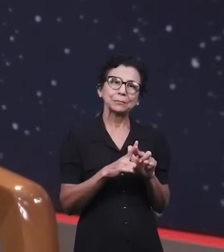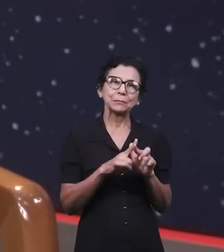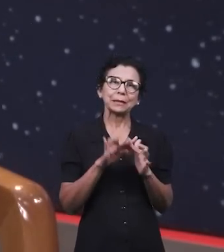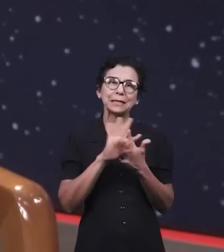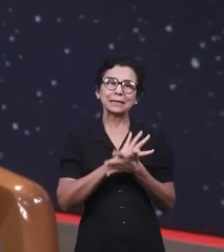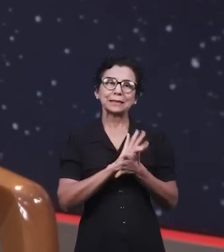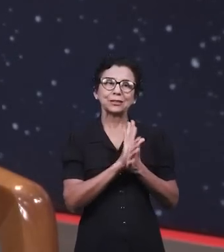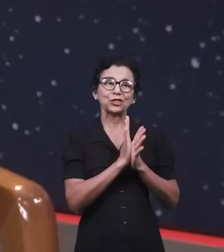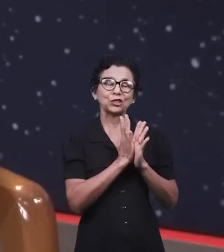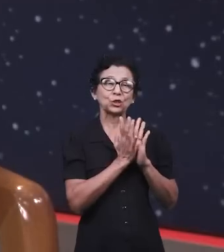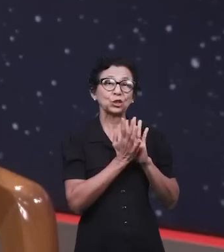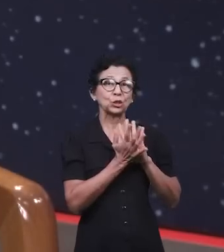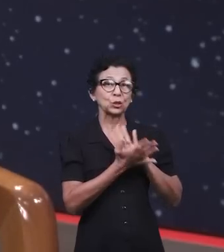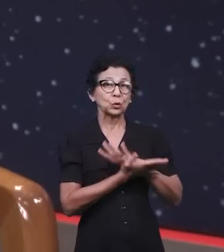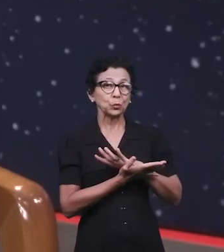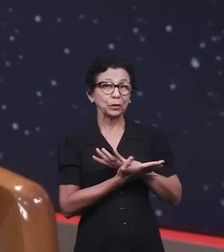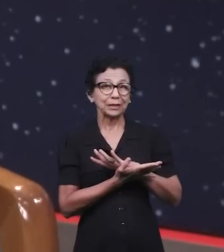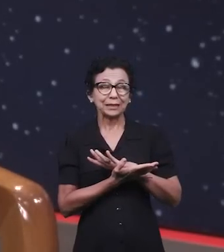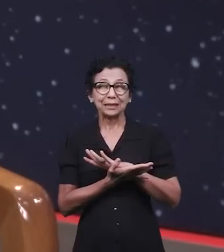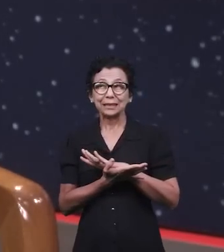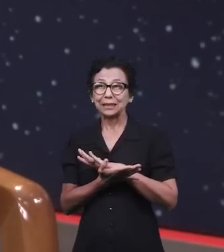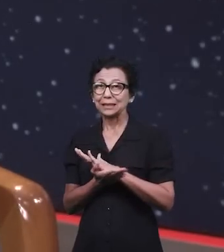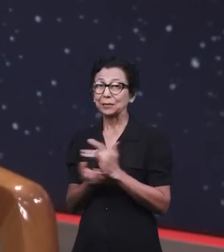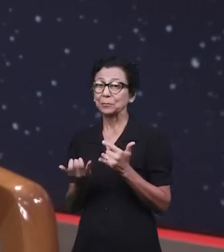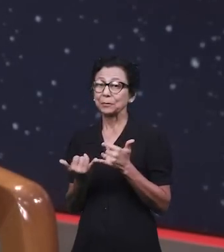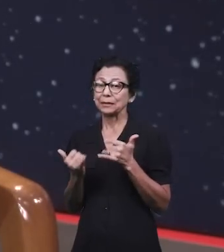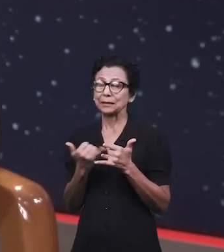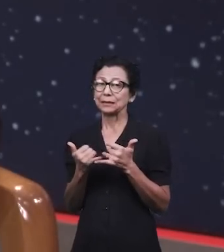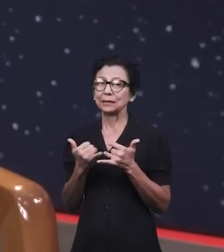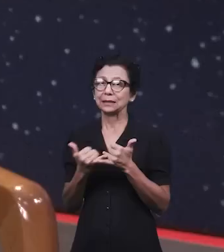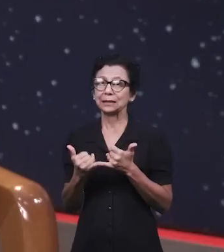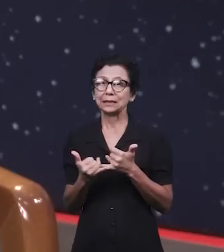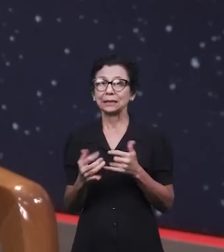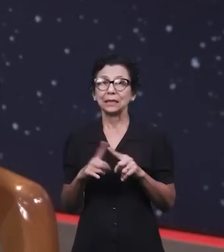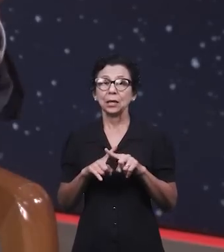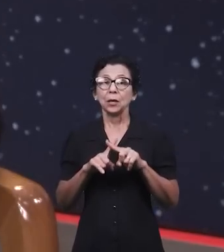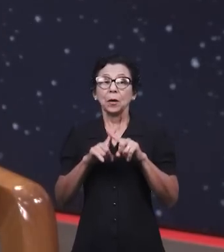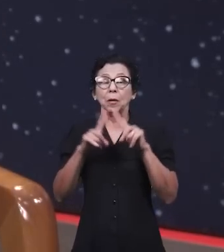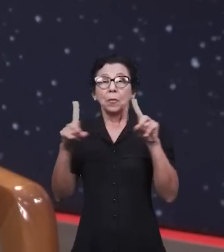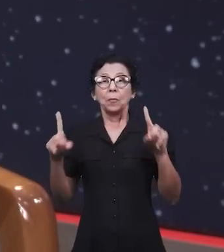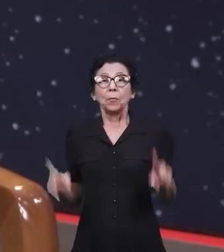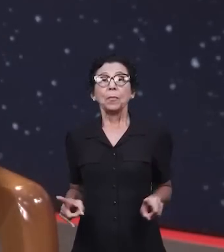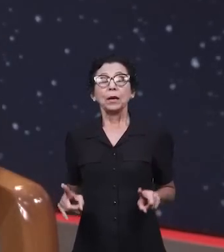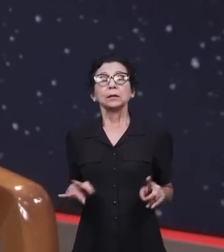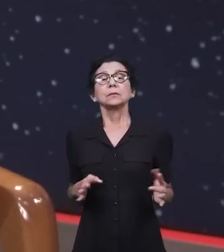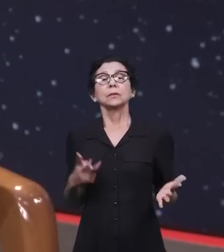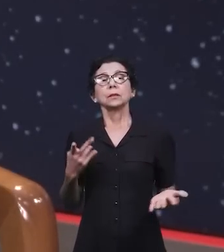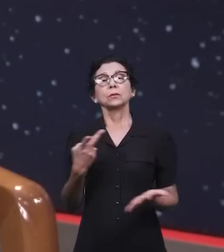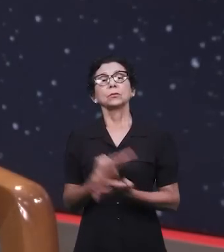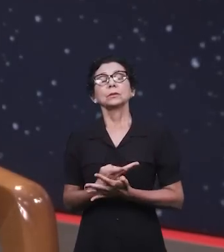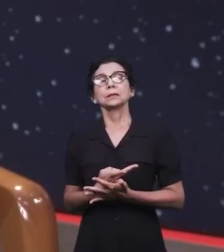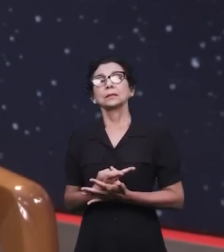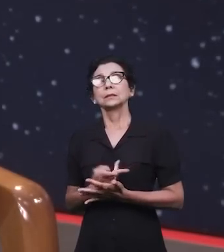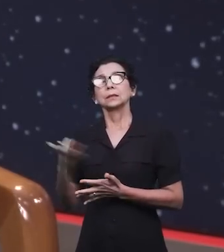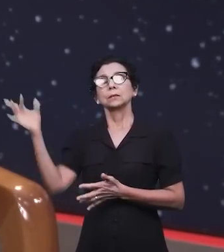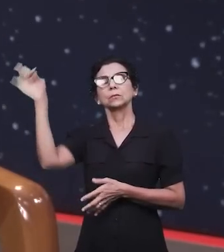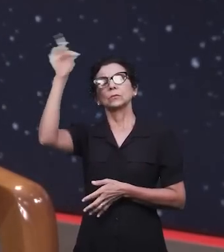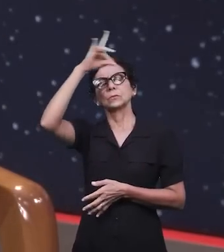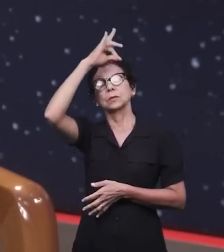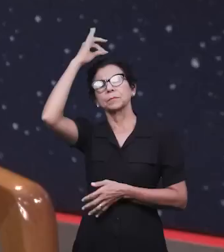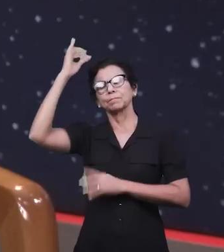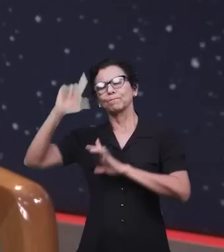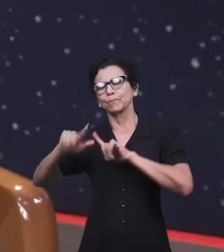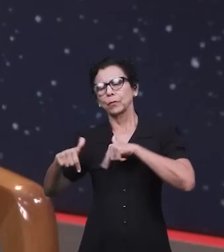receber toda uma operação, por isso que fala os 7 espíritos, todo aquele conjunto de operações do Espírito Santo de